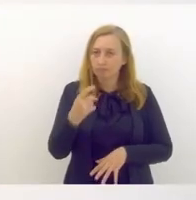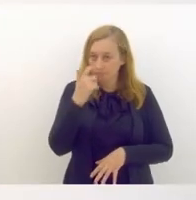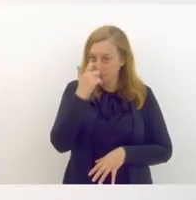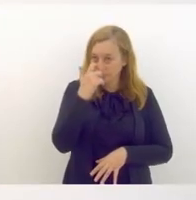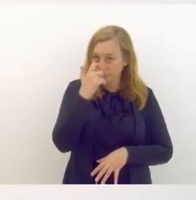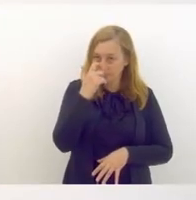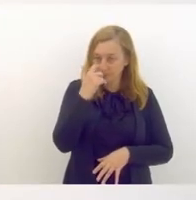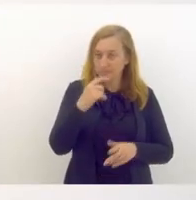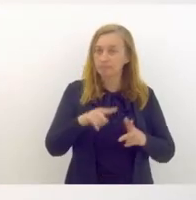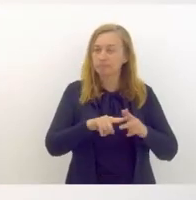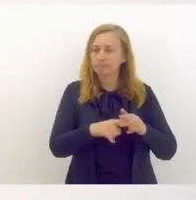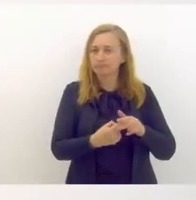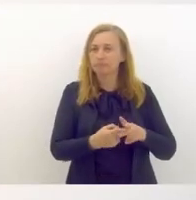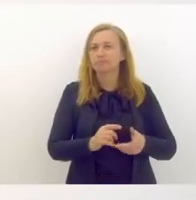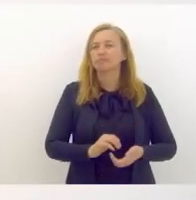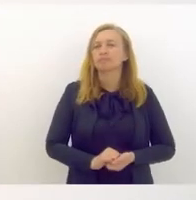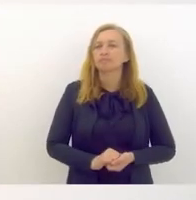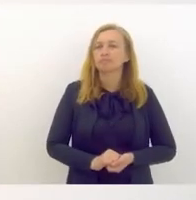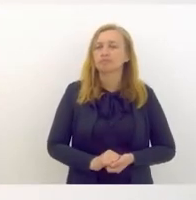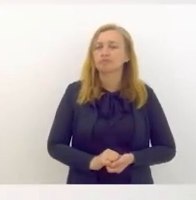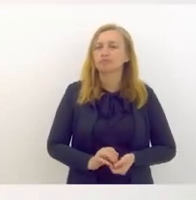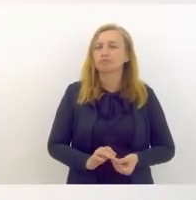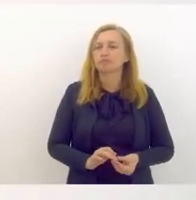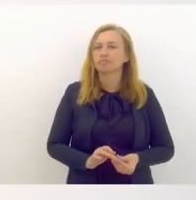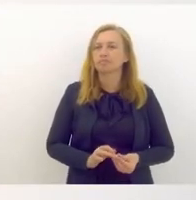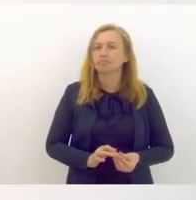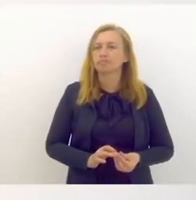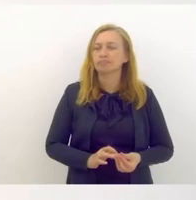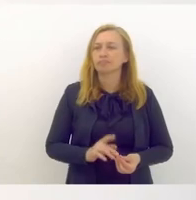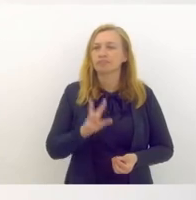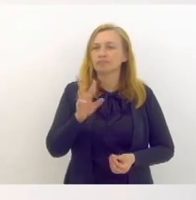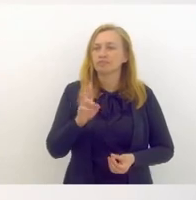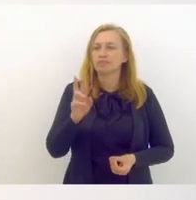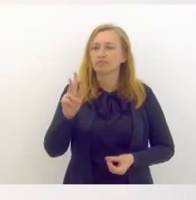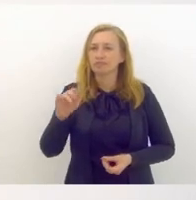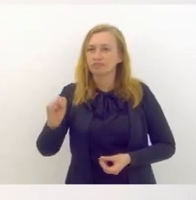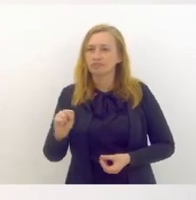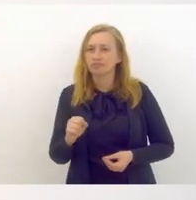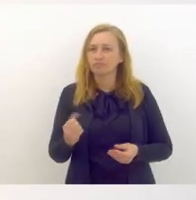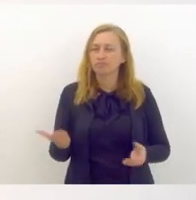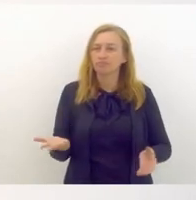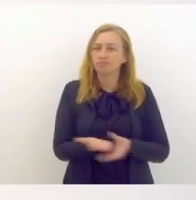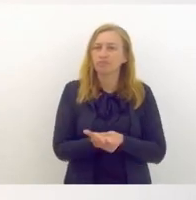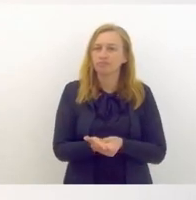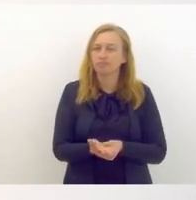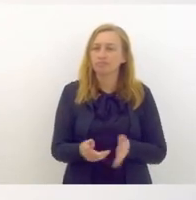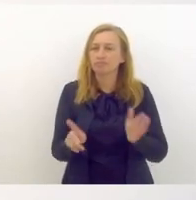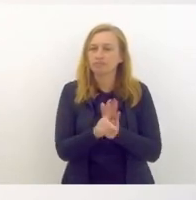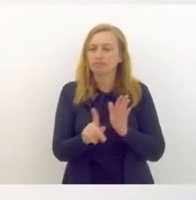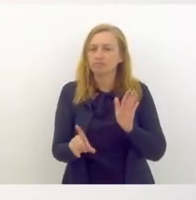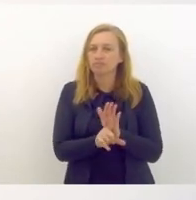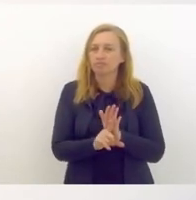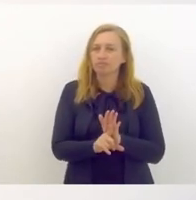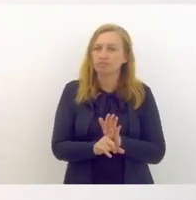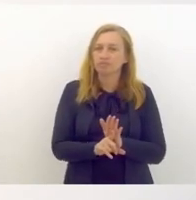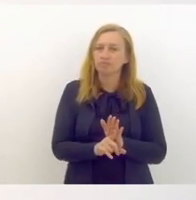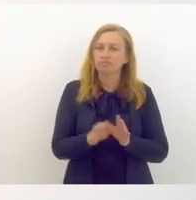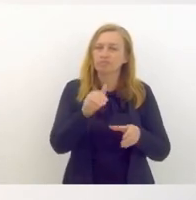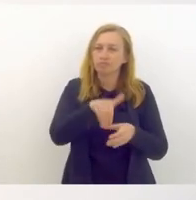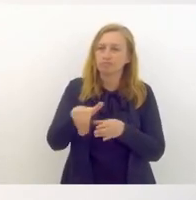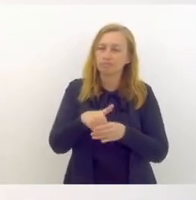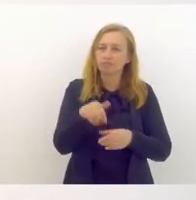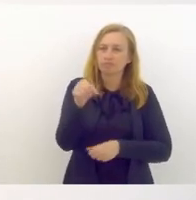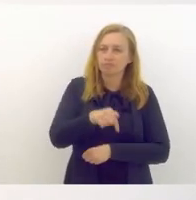através de uma moção de manutenção, entendeu? Uma moção de manutenção da Revis, e pelo arquivamento do projeto de lei. Que essa moção fosse colocada em votação